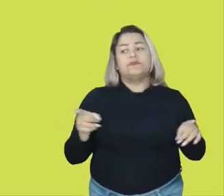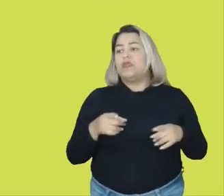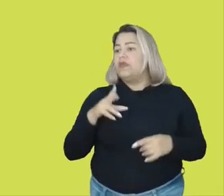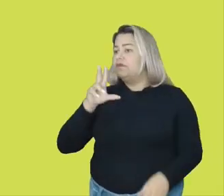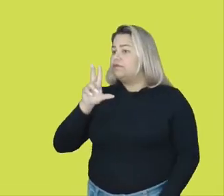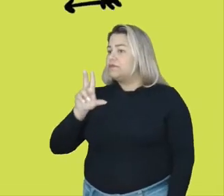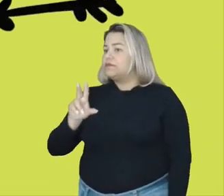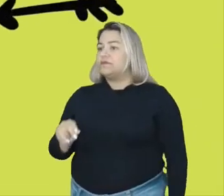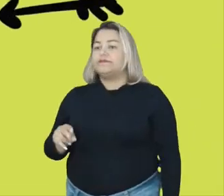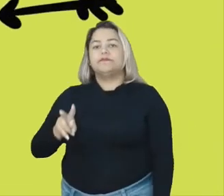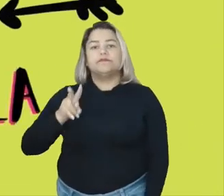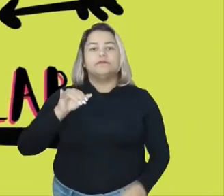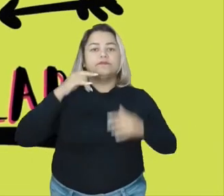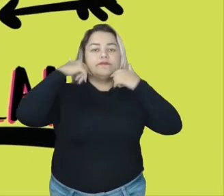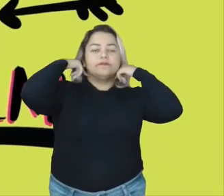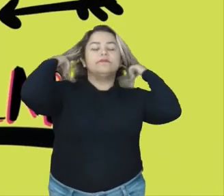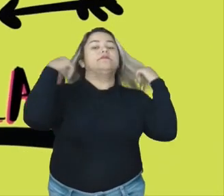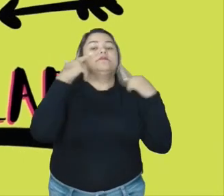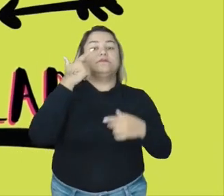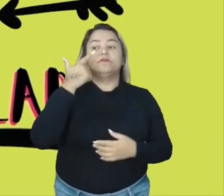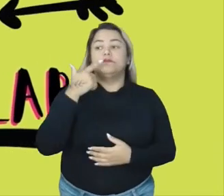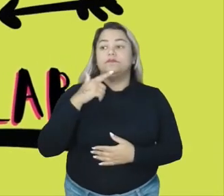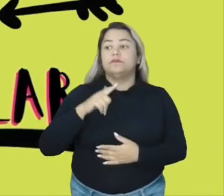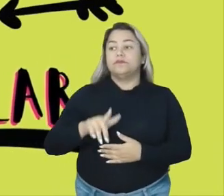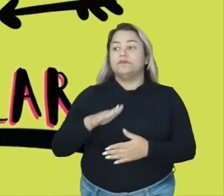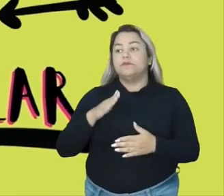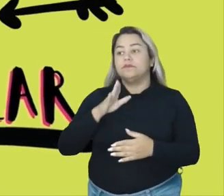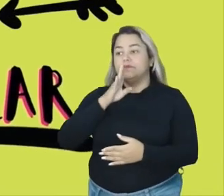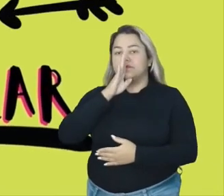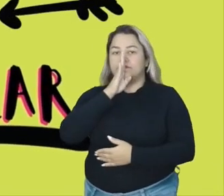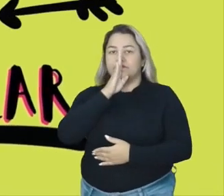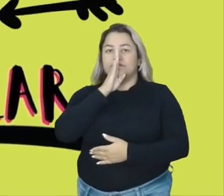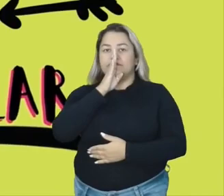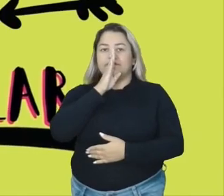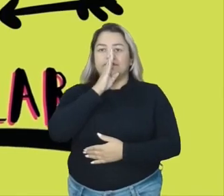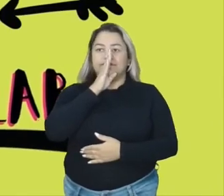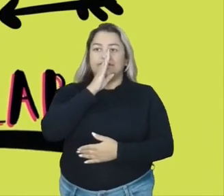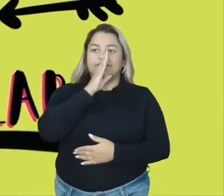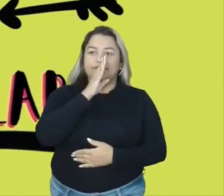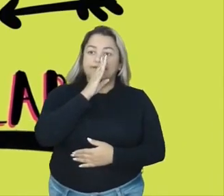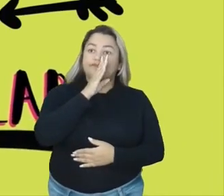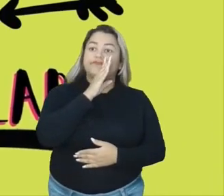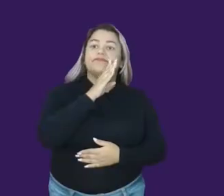Não vão mais conseguir me anular, me calar.